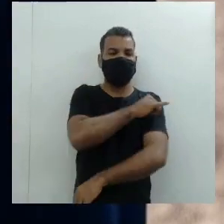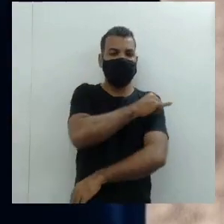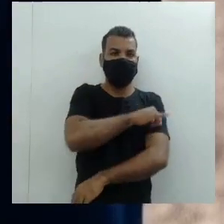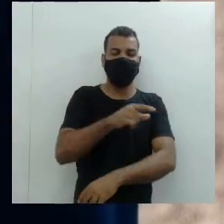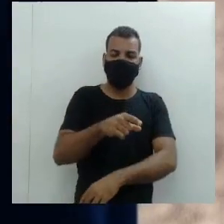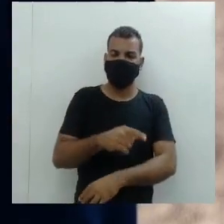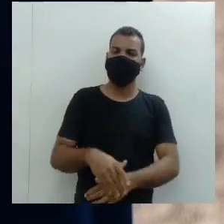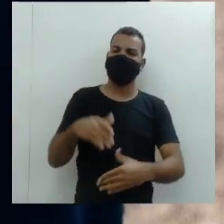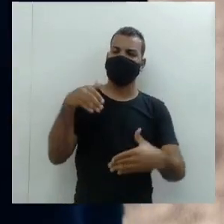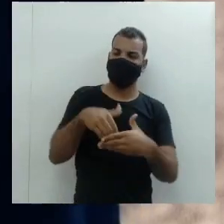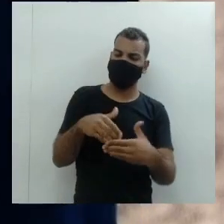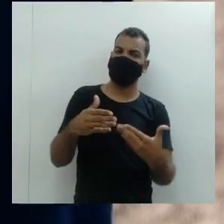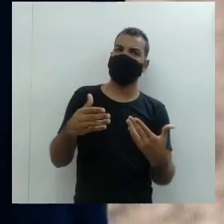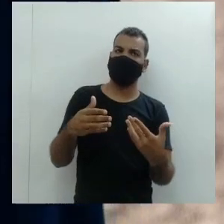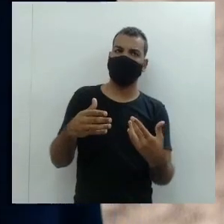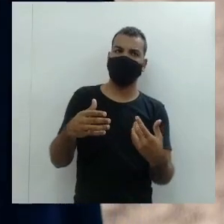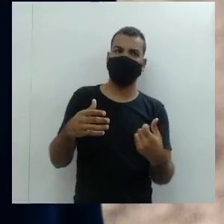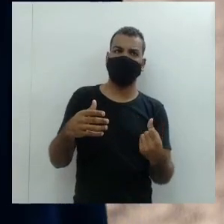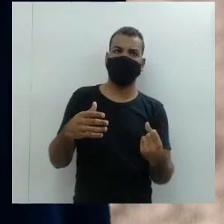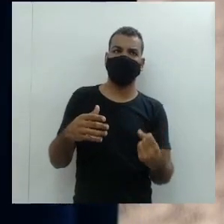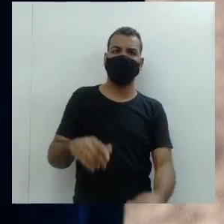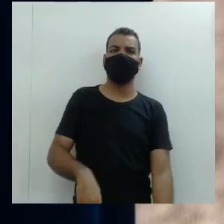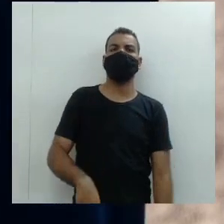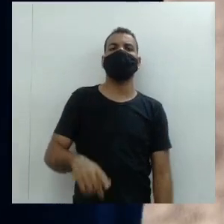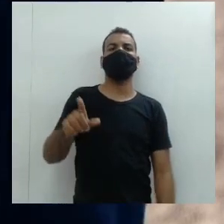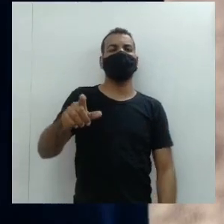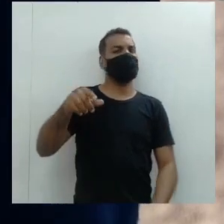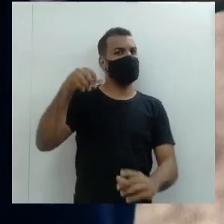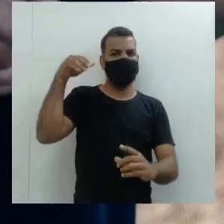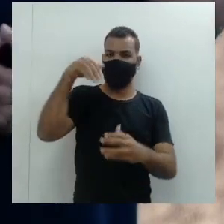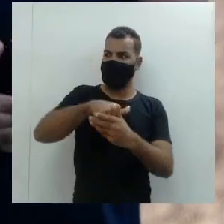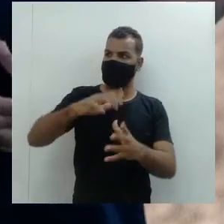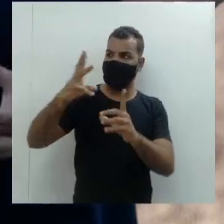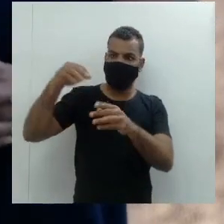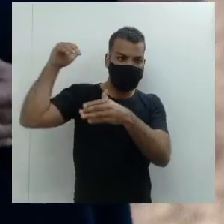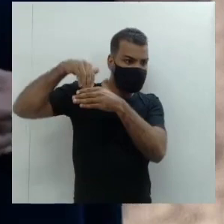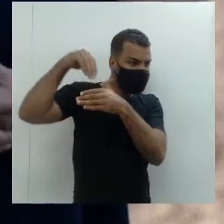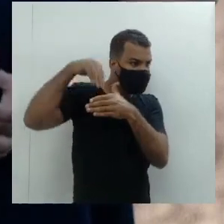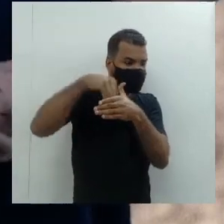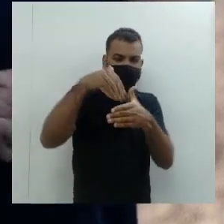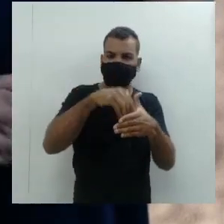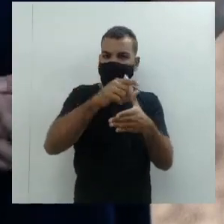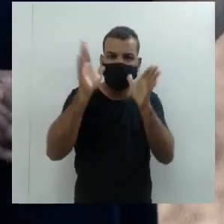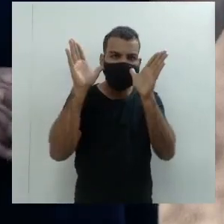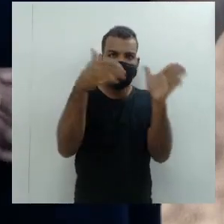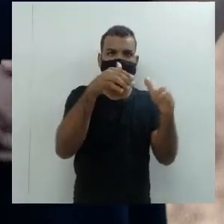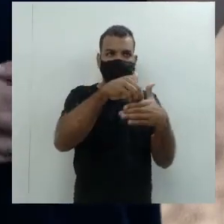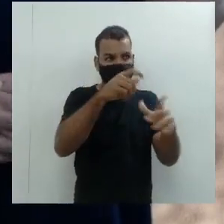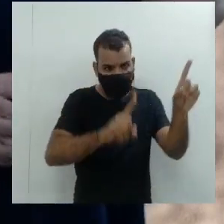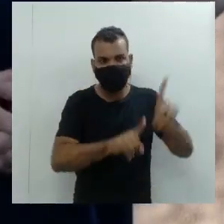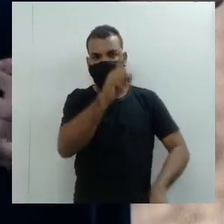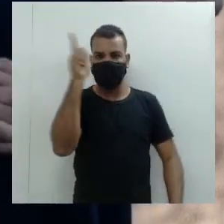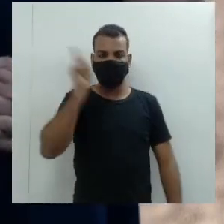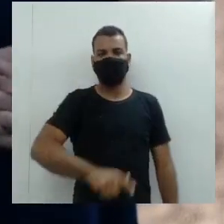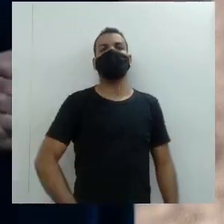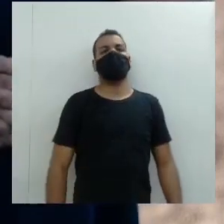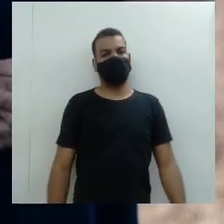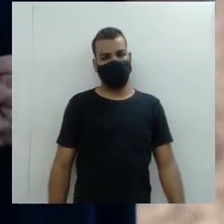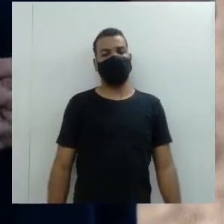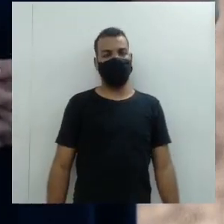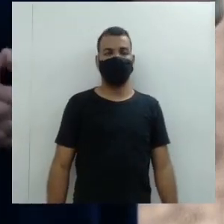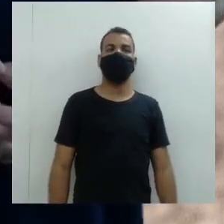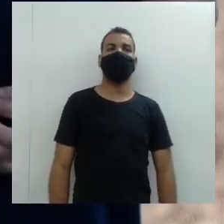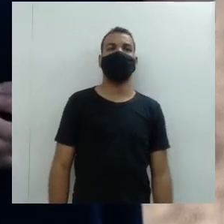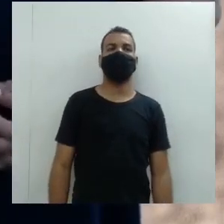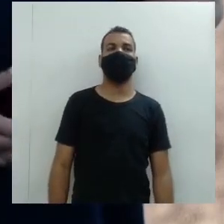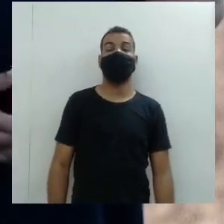eleito para a Academia por unanimidade, coisa que não é comum. E lembrar mais uma vez os estudantes, que é o seguinte, como o